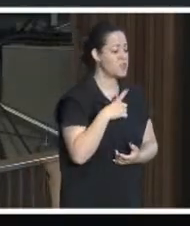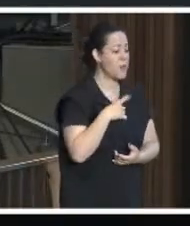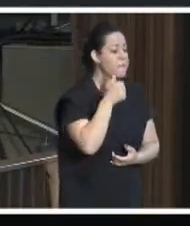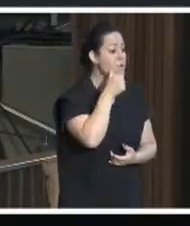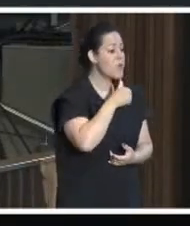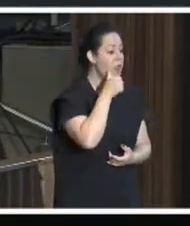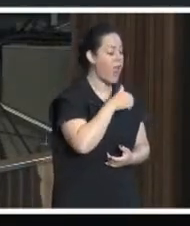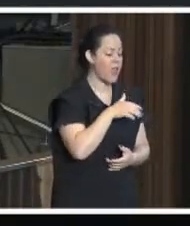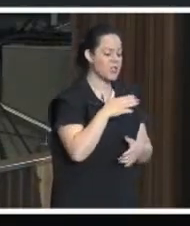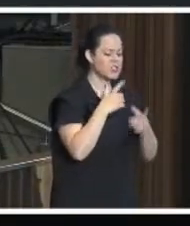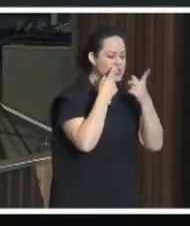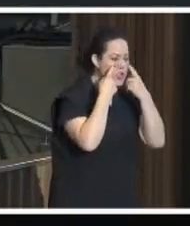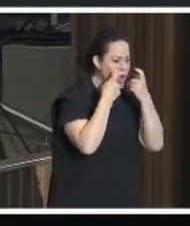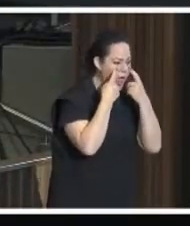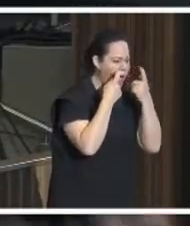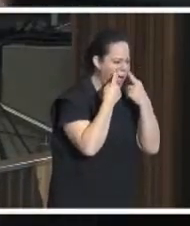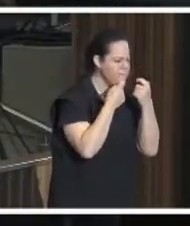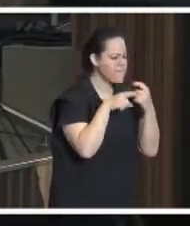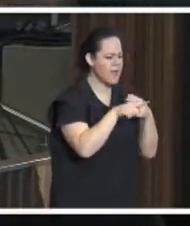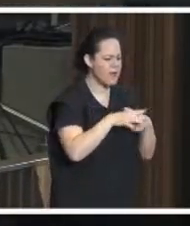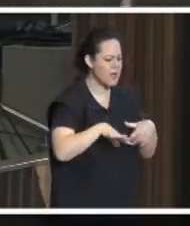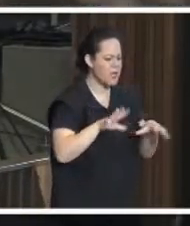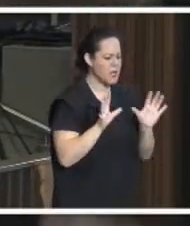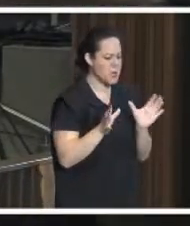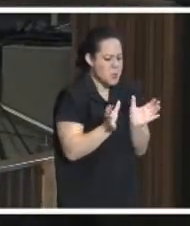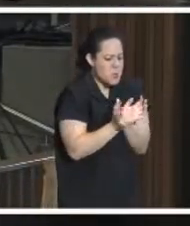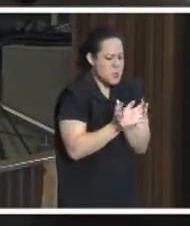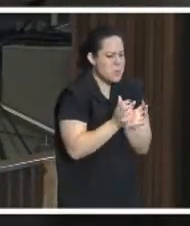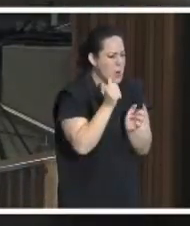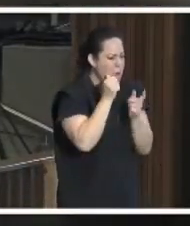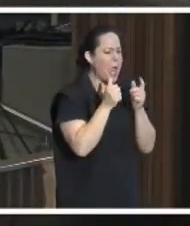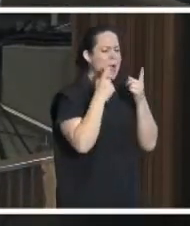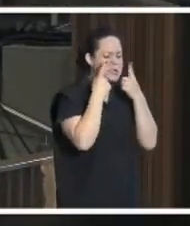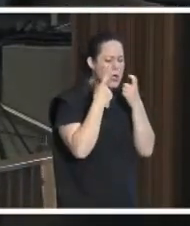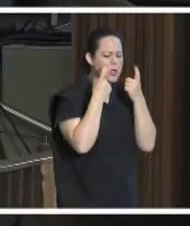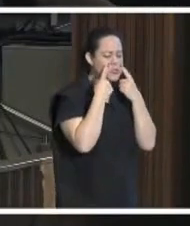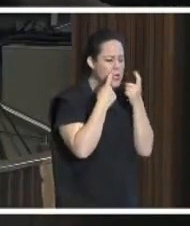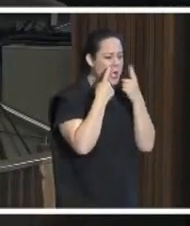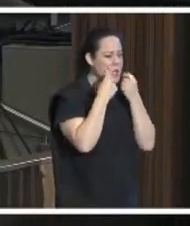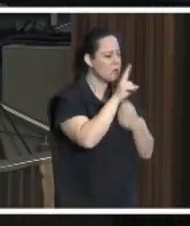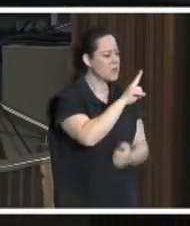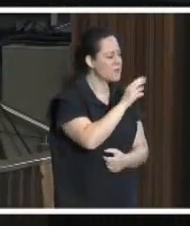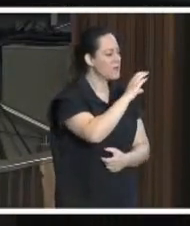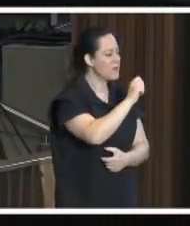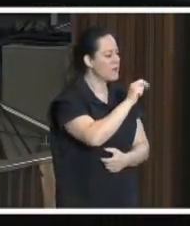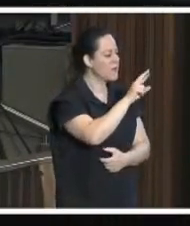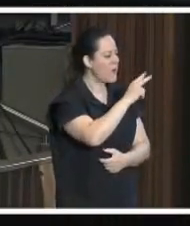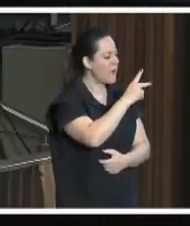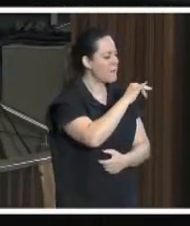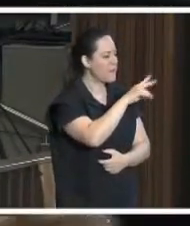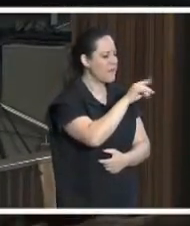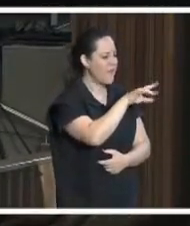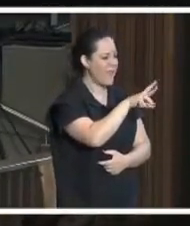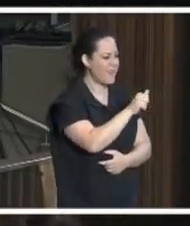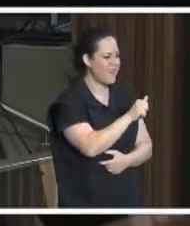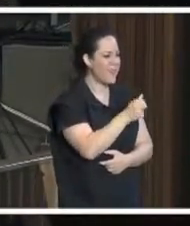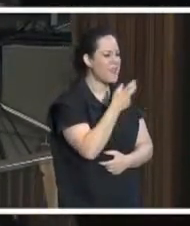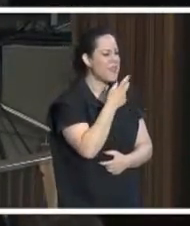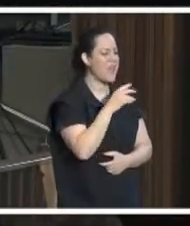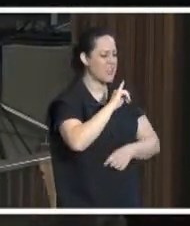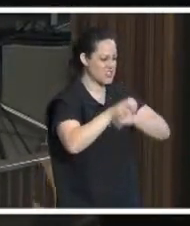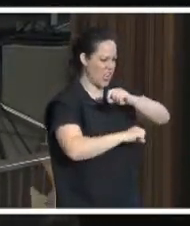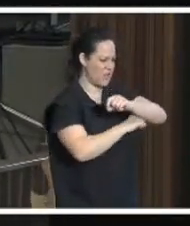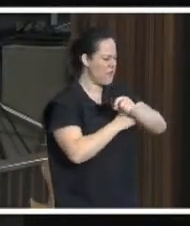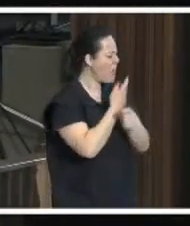choram, e ficava o coro das choradeiras, chamavam-se carpideiras, e ele disse: pode ir embora, todo mundo